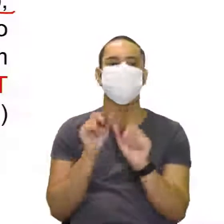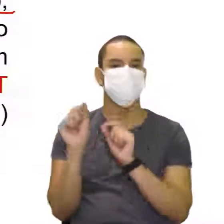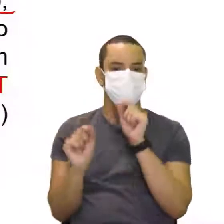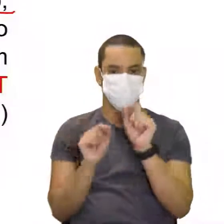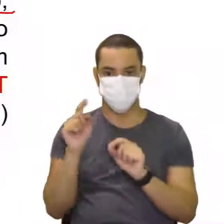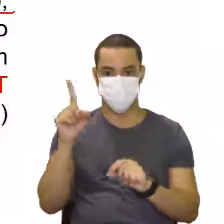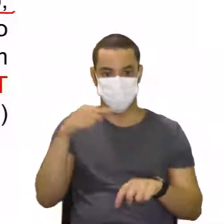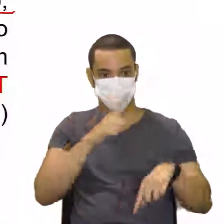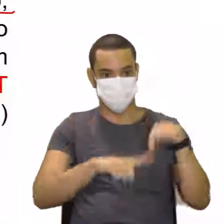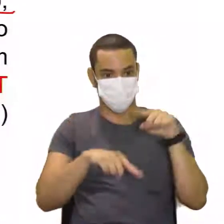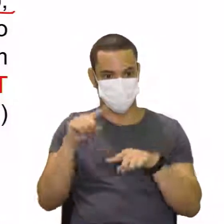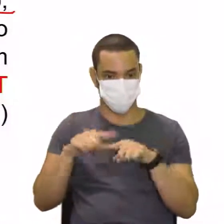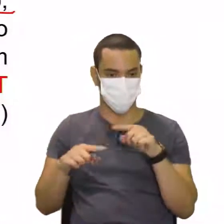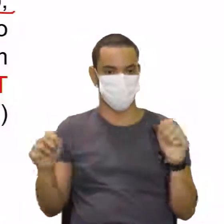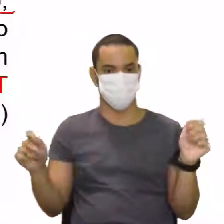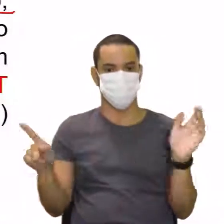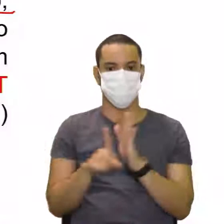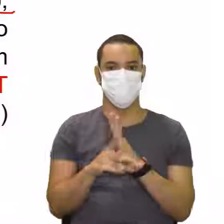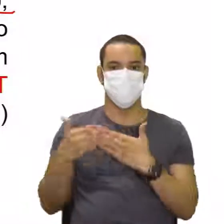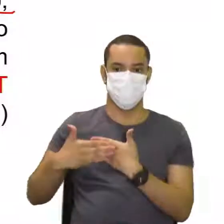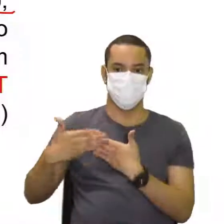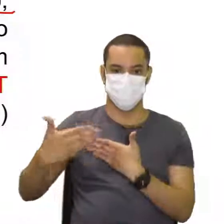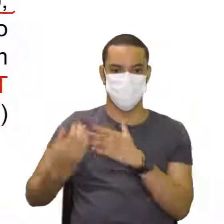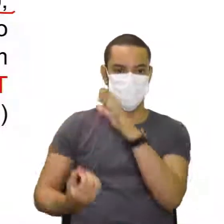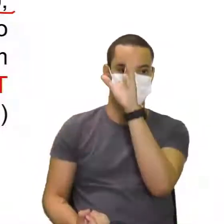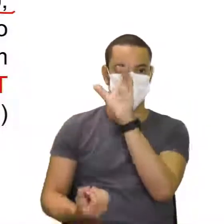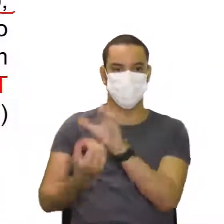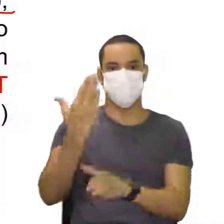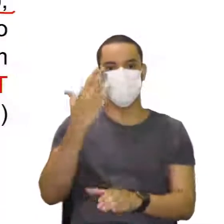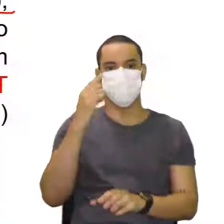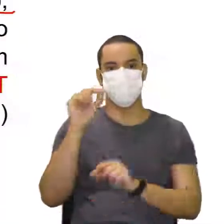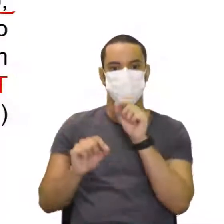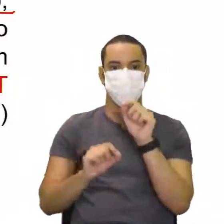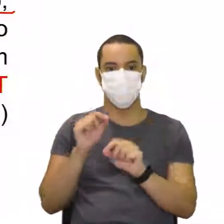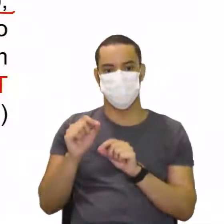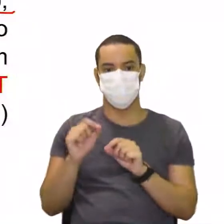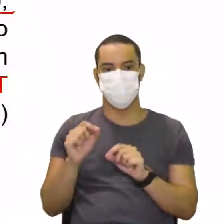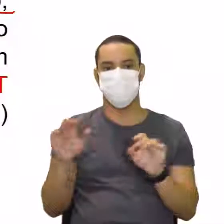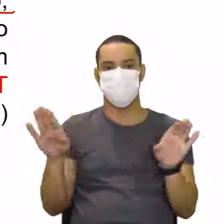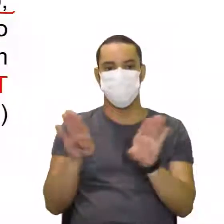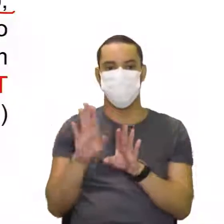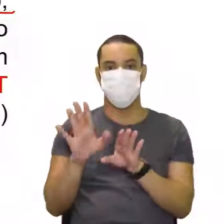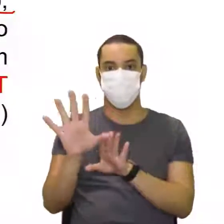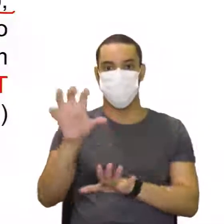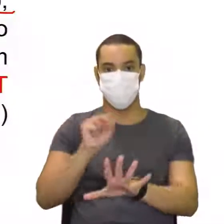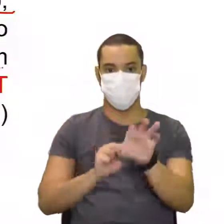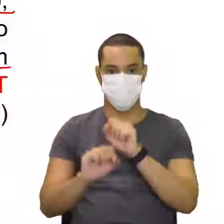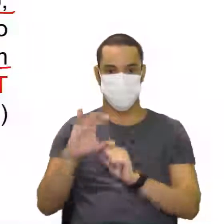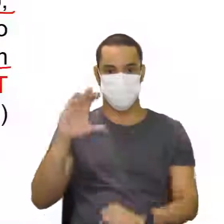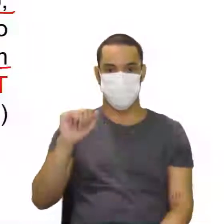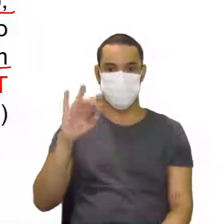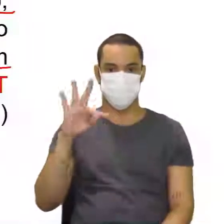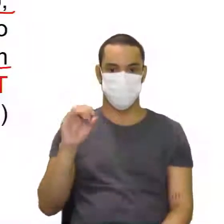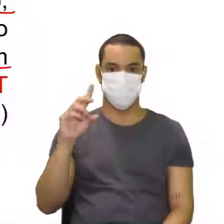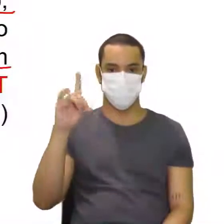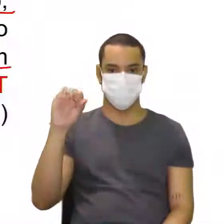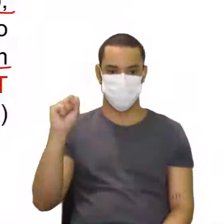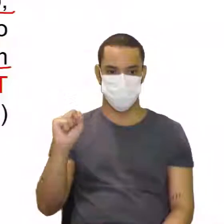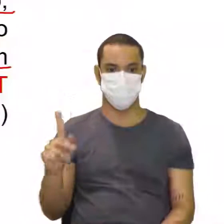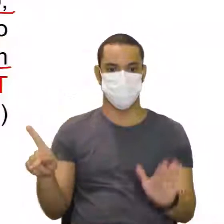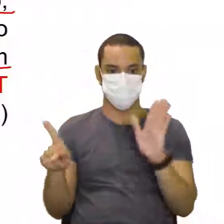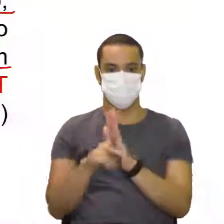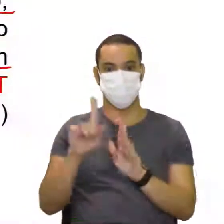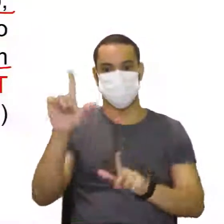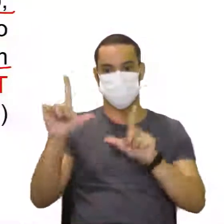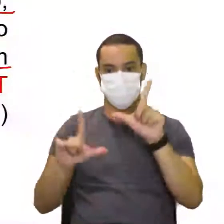professora? Aparelho que mais tarde proporcionou a criação dos tubos de raios catódicos, que compunham as